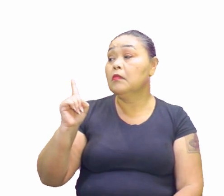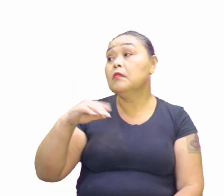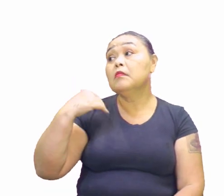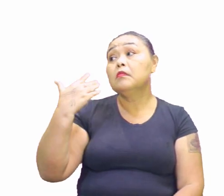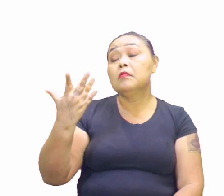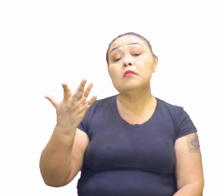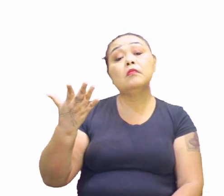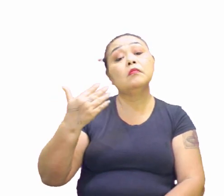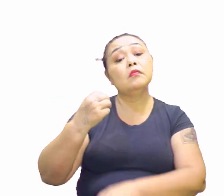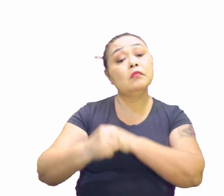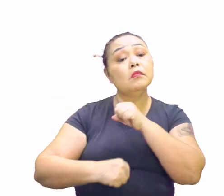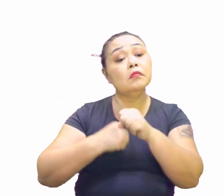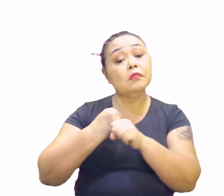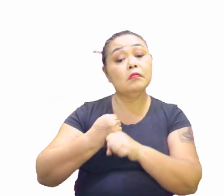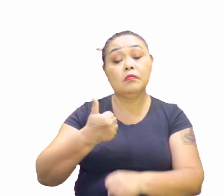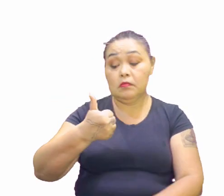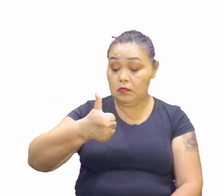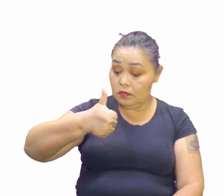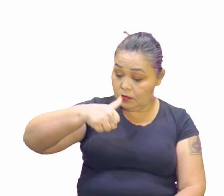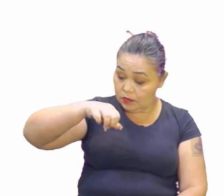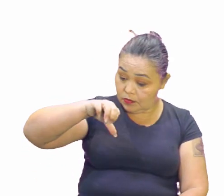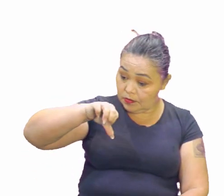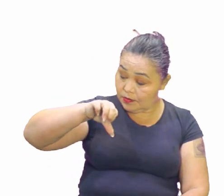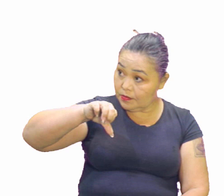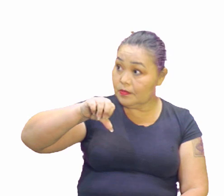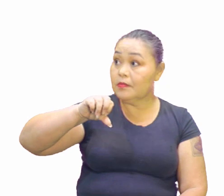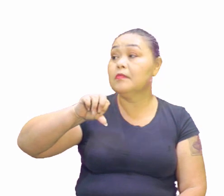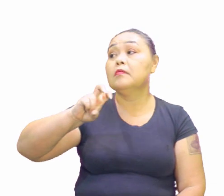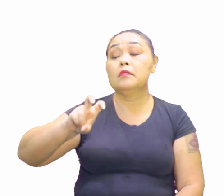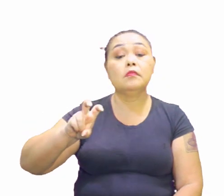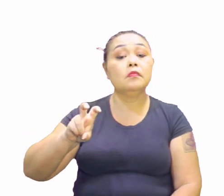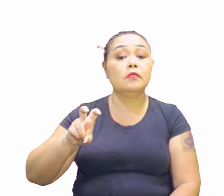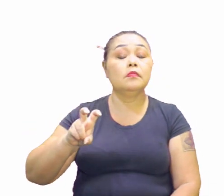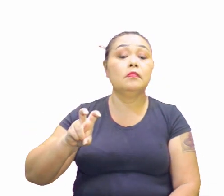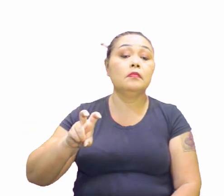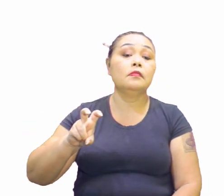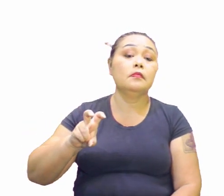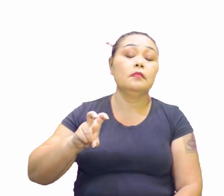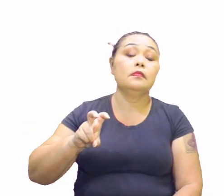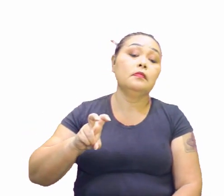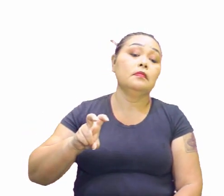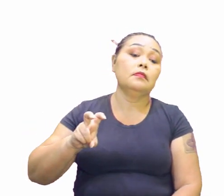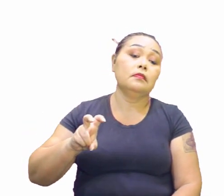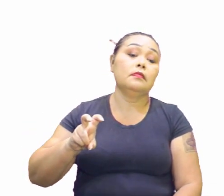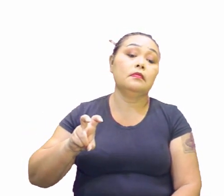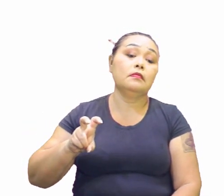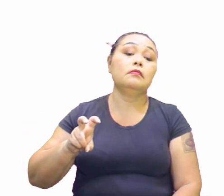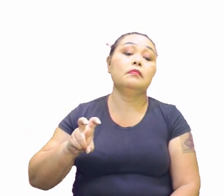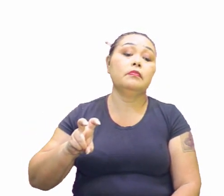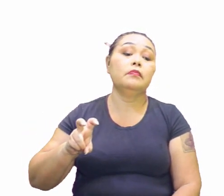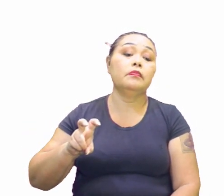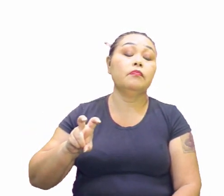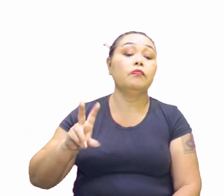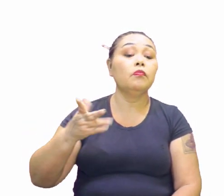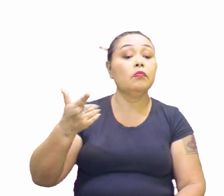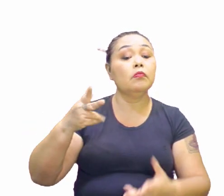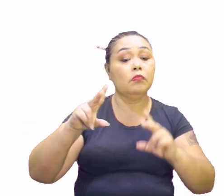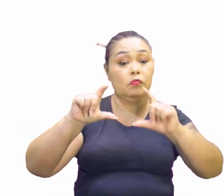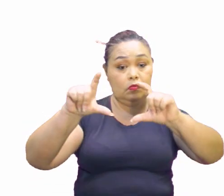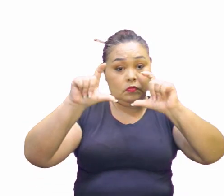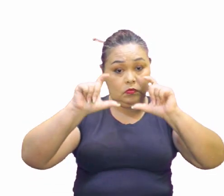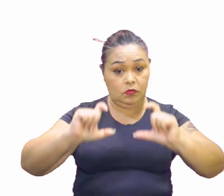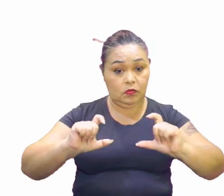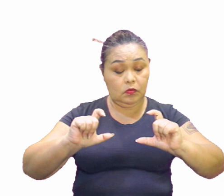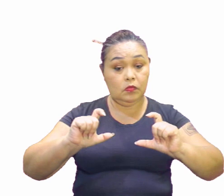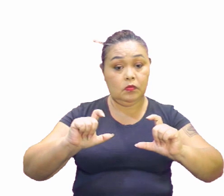lá de 1995 já estava cogitando, né, essa questão. Olha aí, nesse